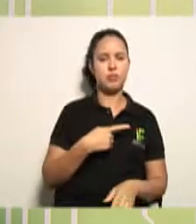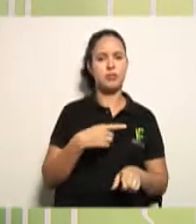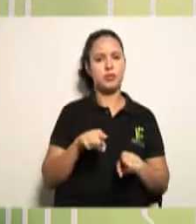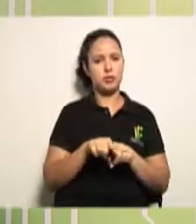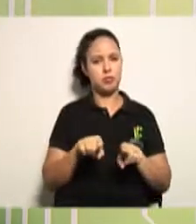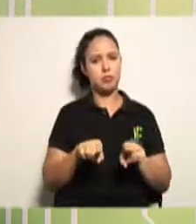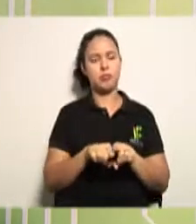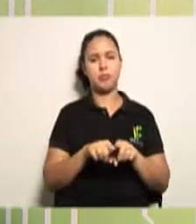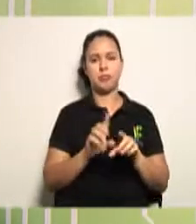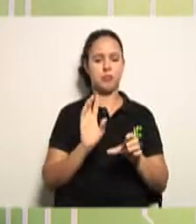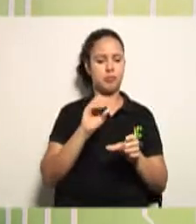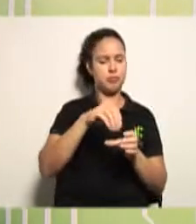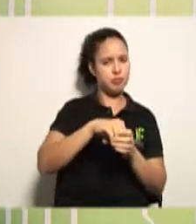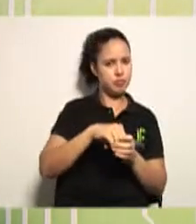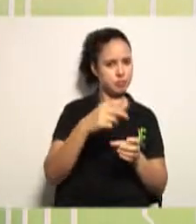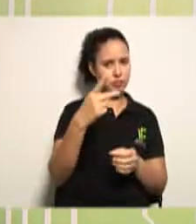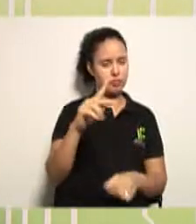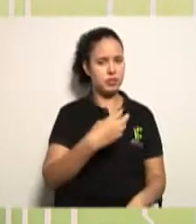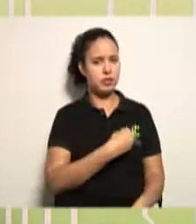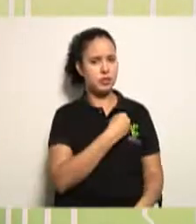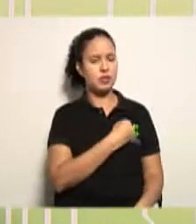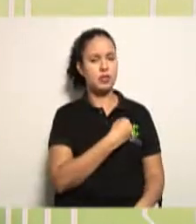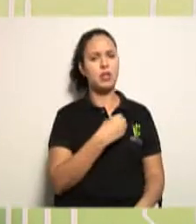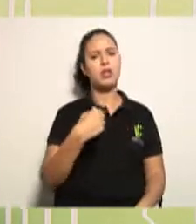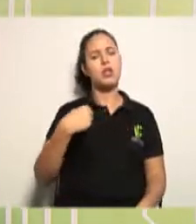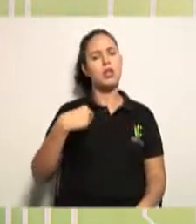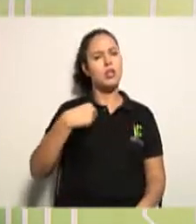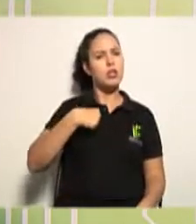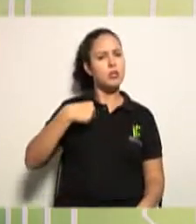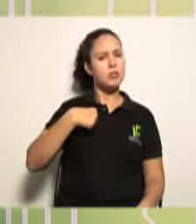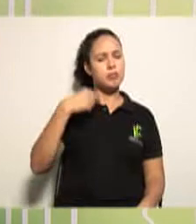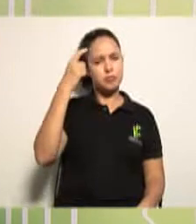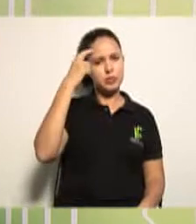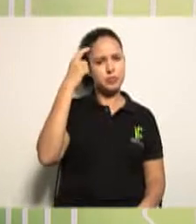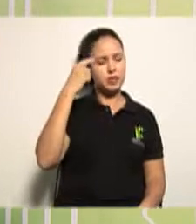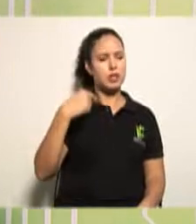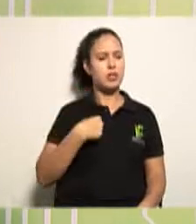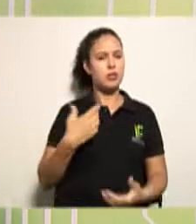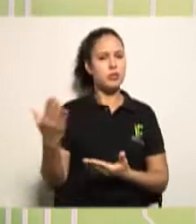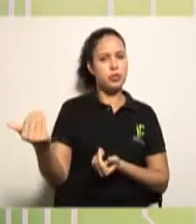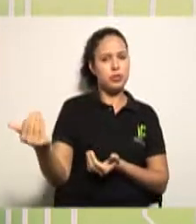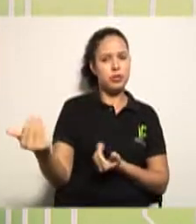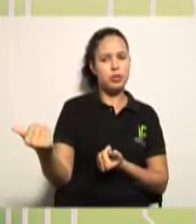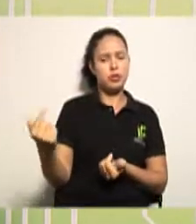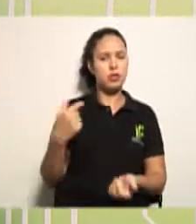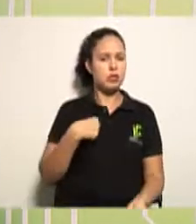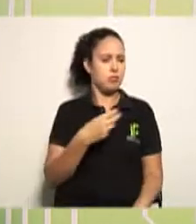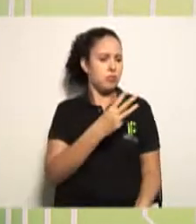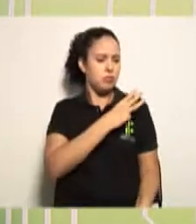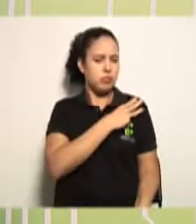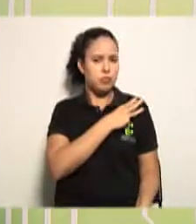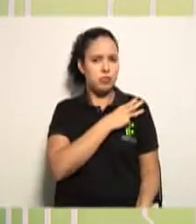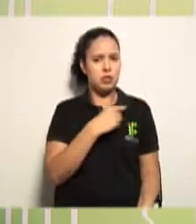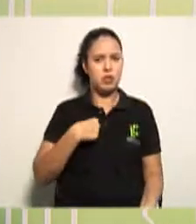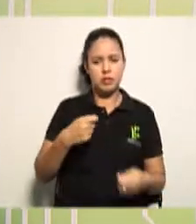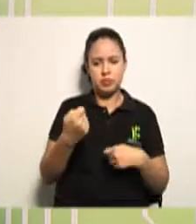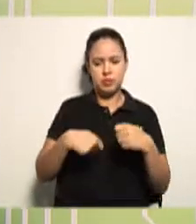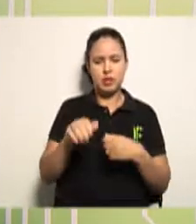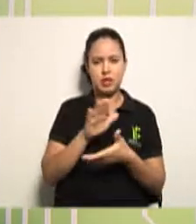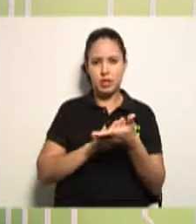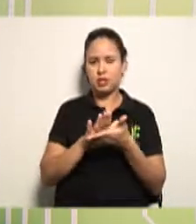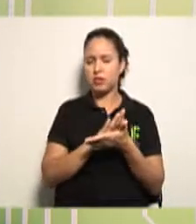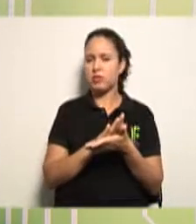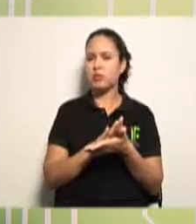que você está inserido. Às vezes você pensa, eu ainda sou um adolescente, ainda estou no ensino médio, eu ainda não administro muita coisa.